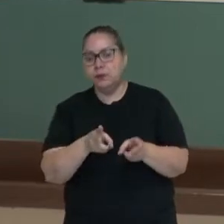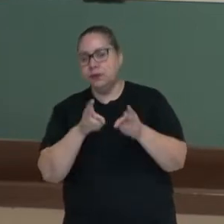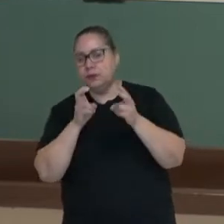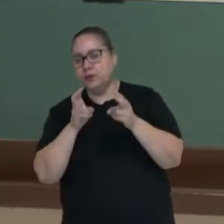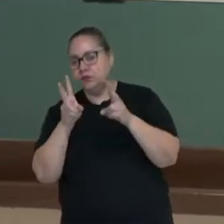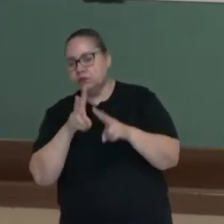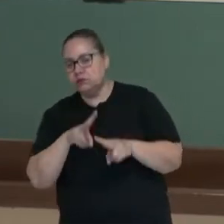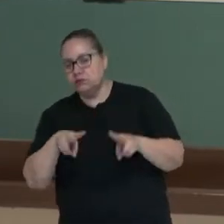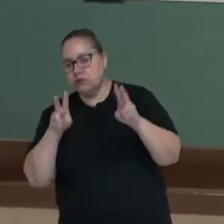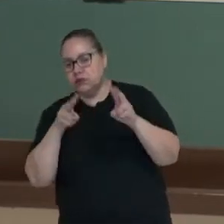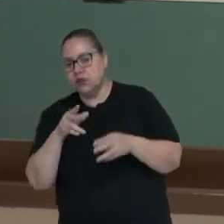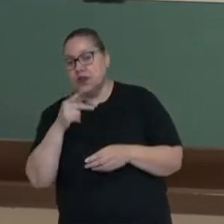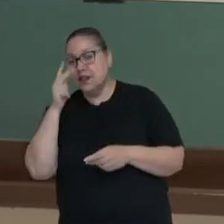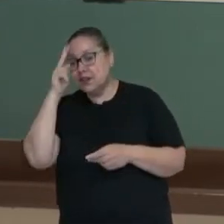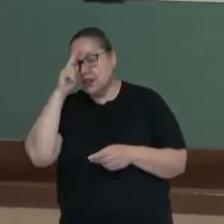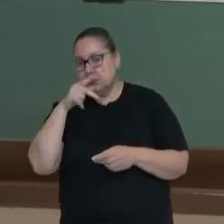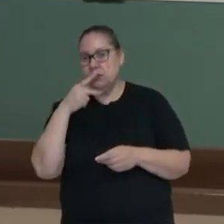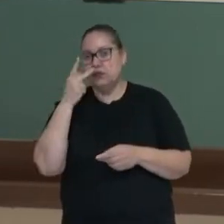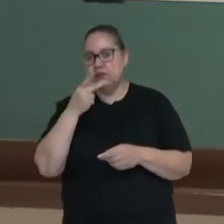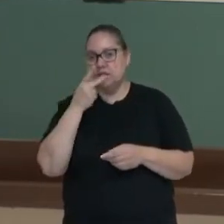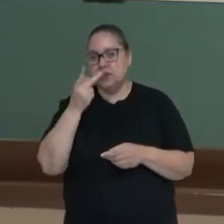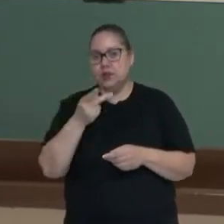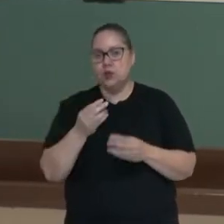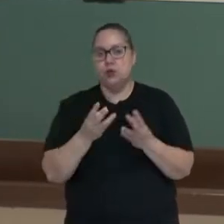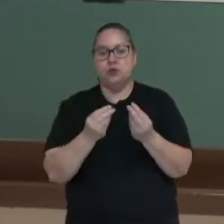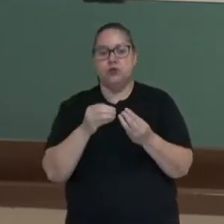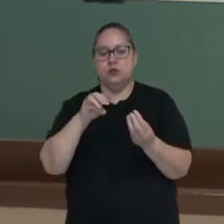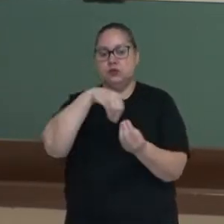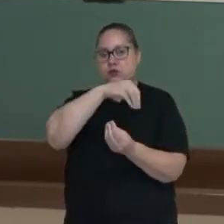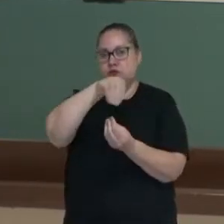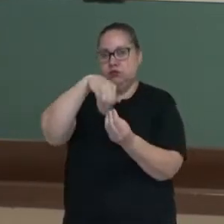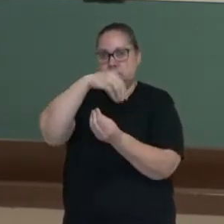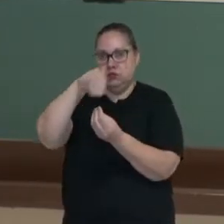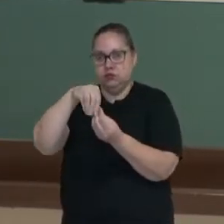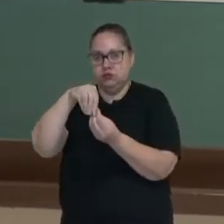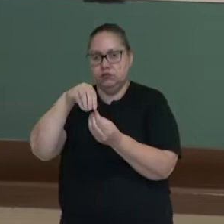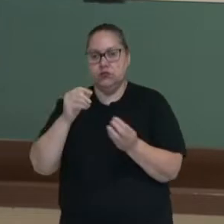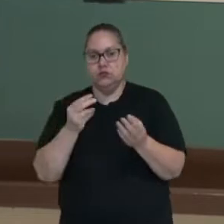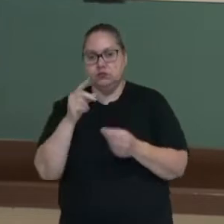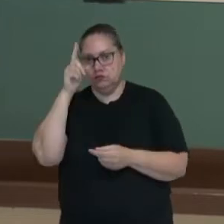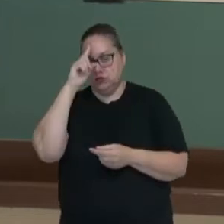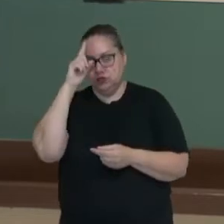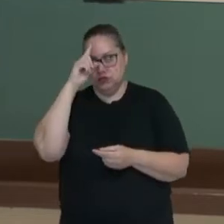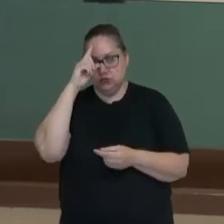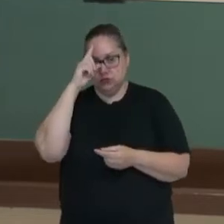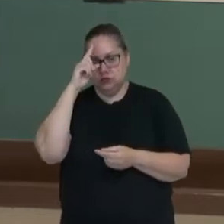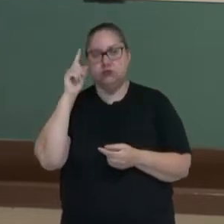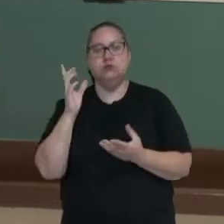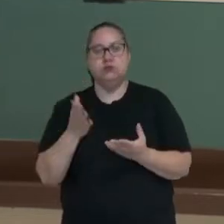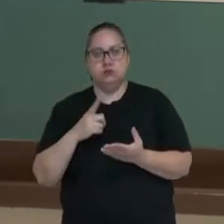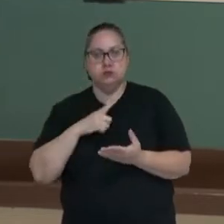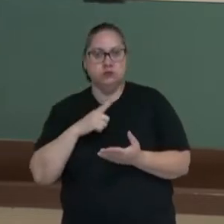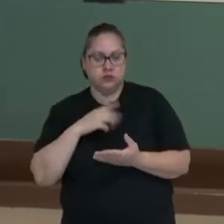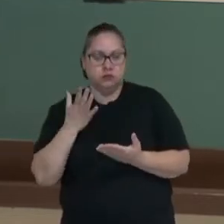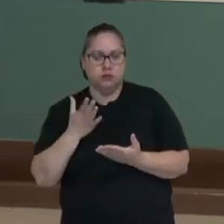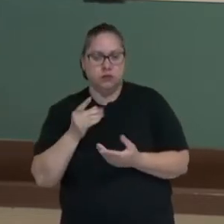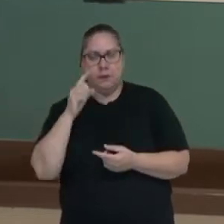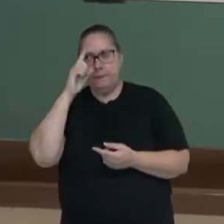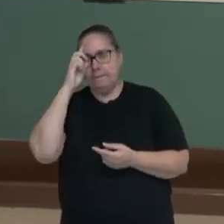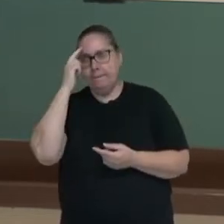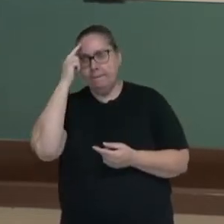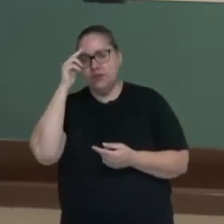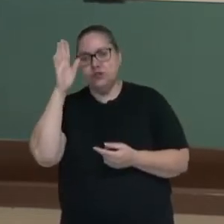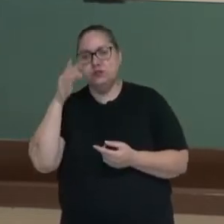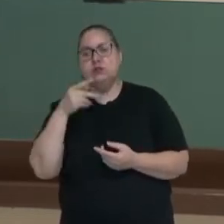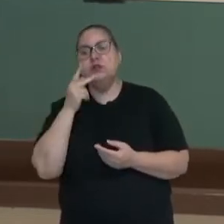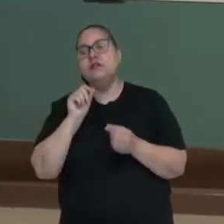reconhecendo. Lembra que eu falei que nós temos muitas misturas no nosso cotidiano, no nosso dia a dia? Imagine quando